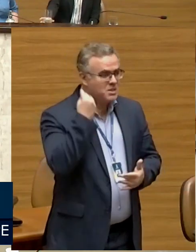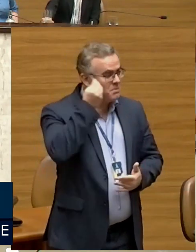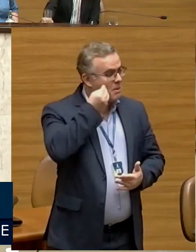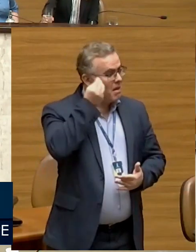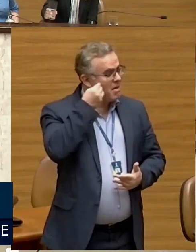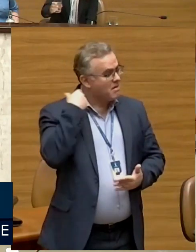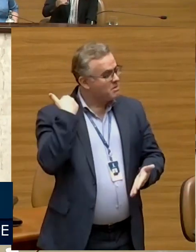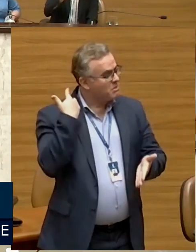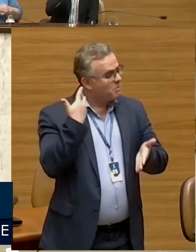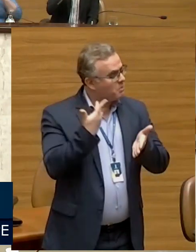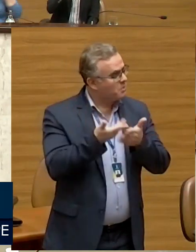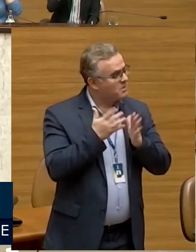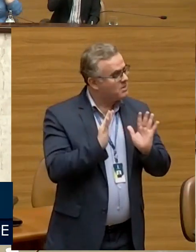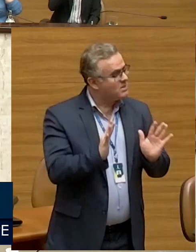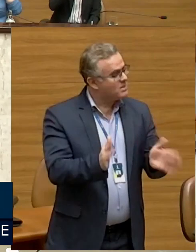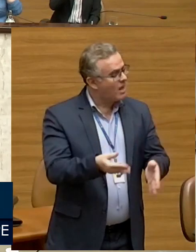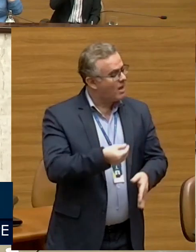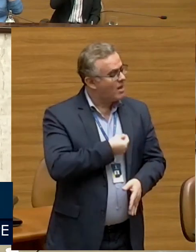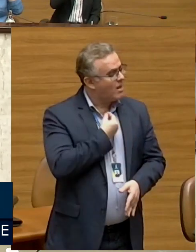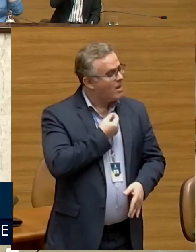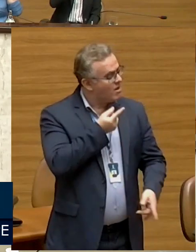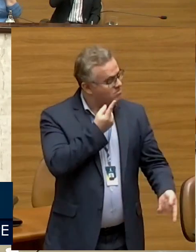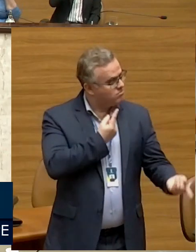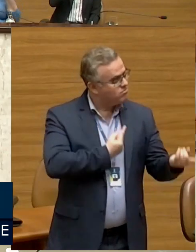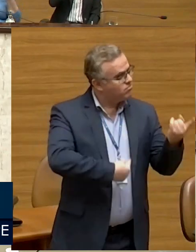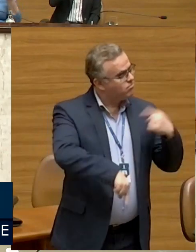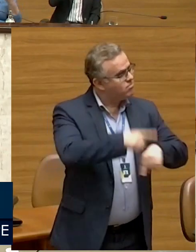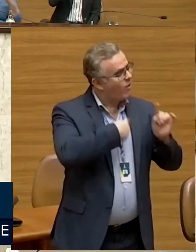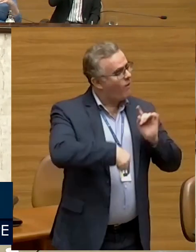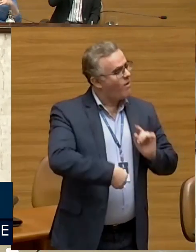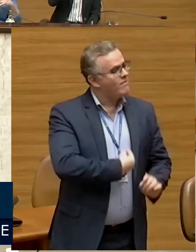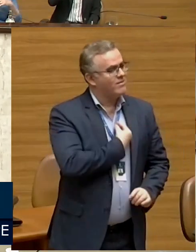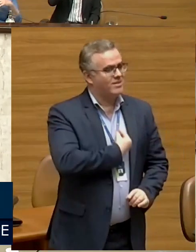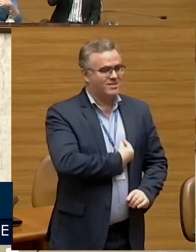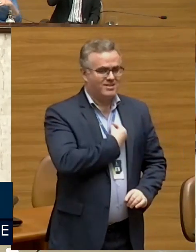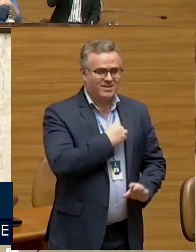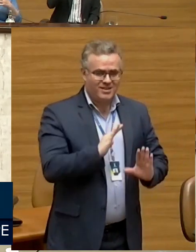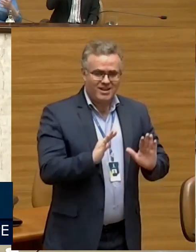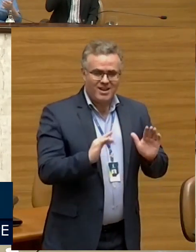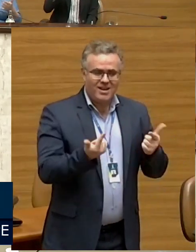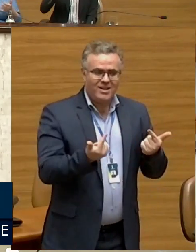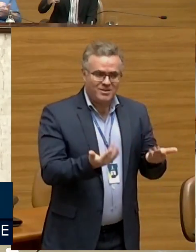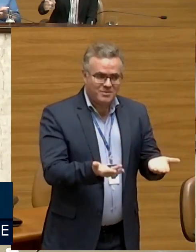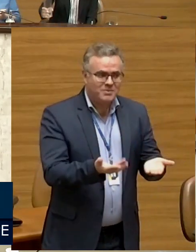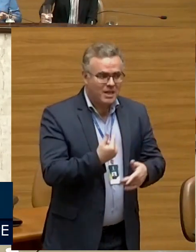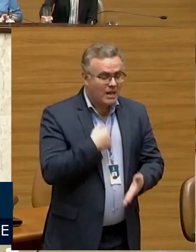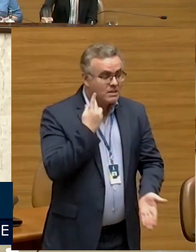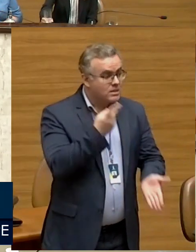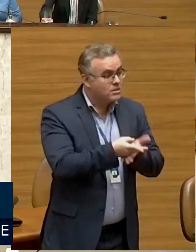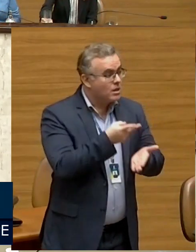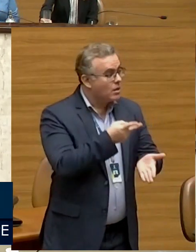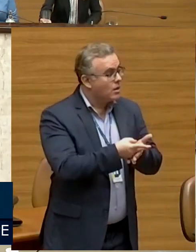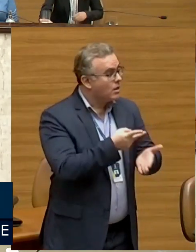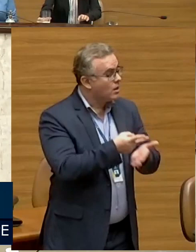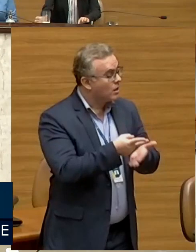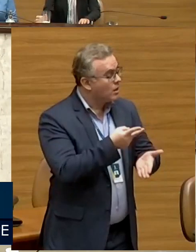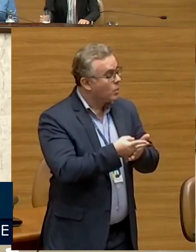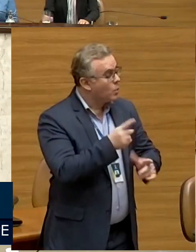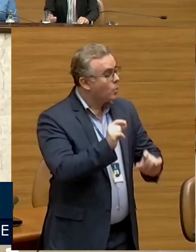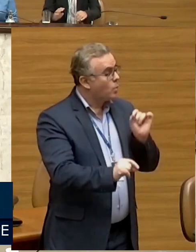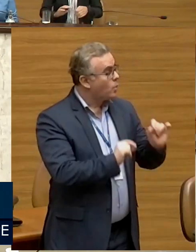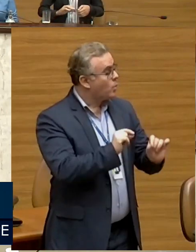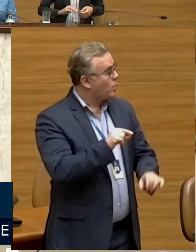nossa vivência, nossa sobrevivência, né, porque é, cada vez mais, né, que